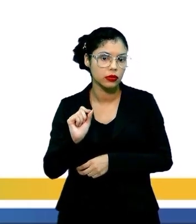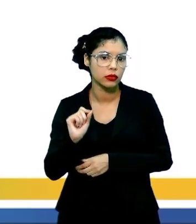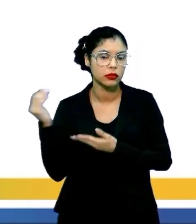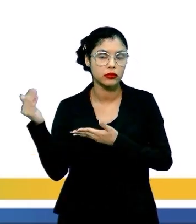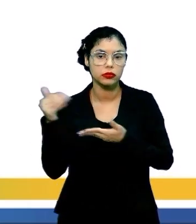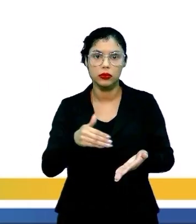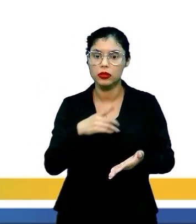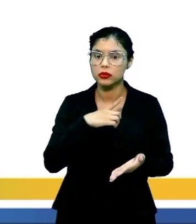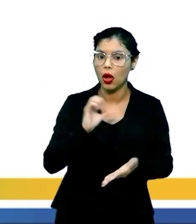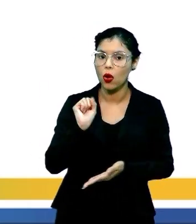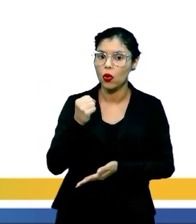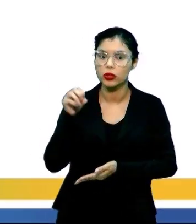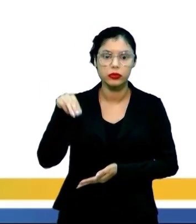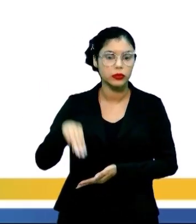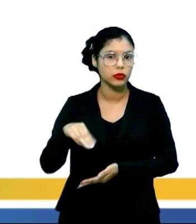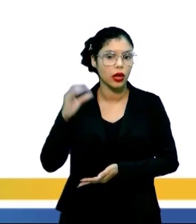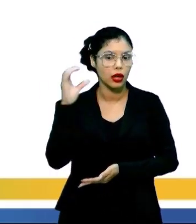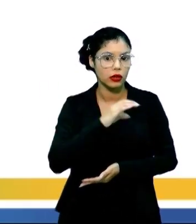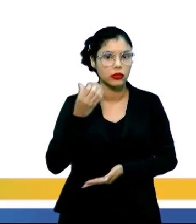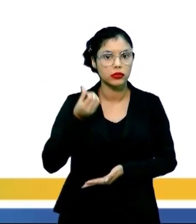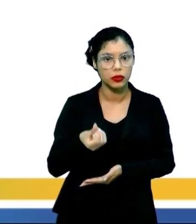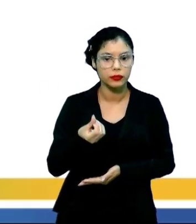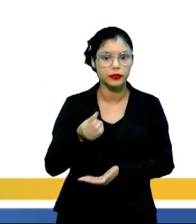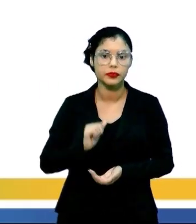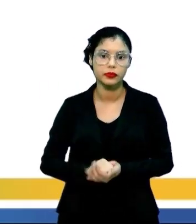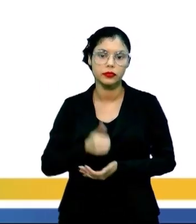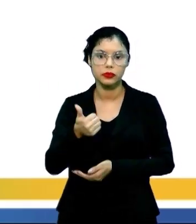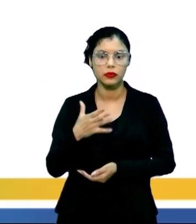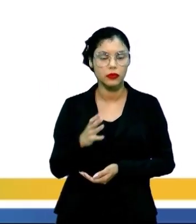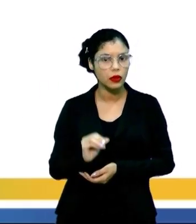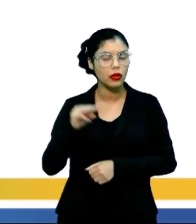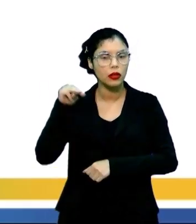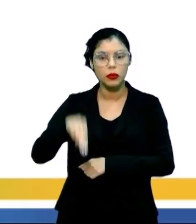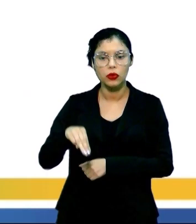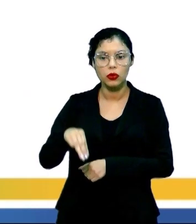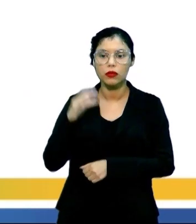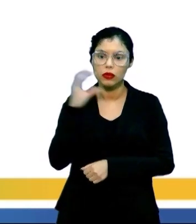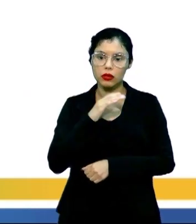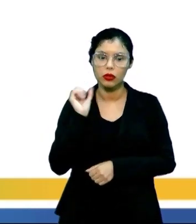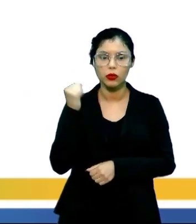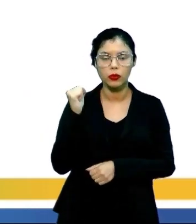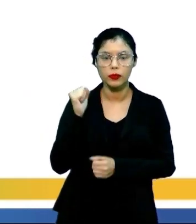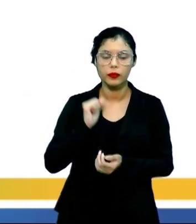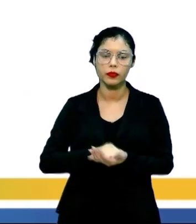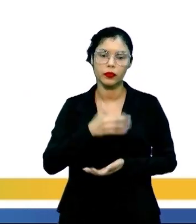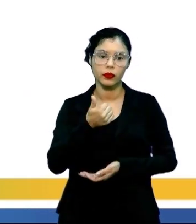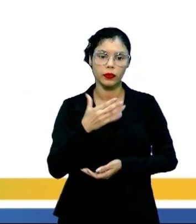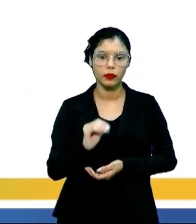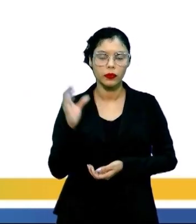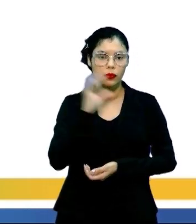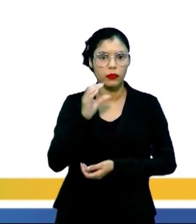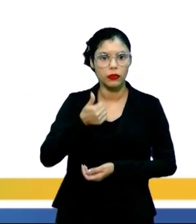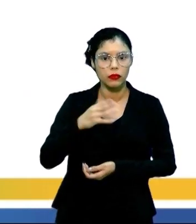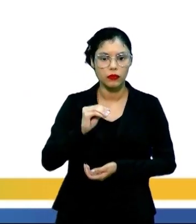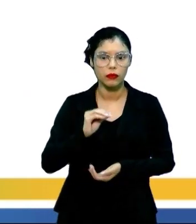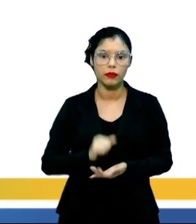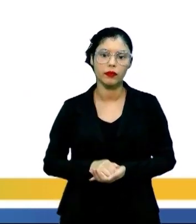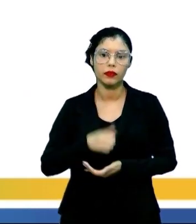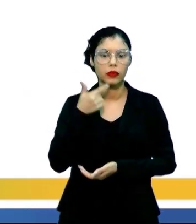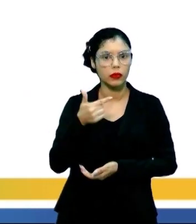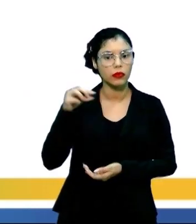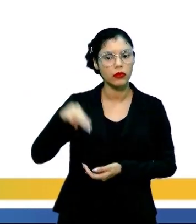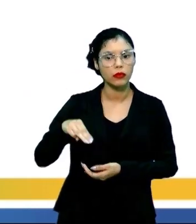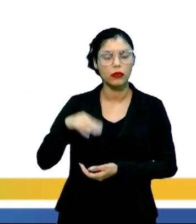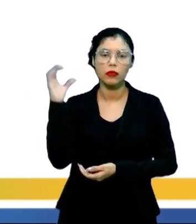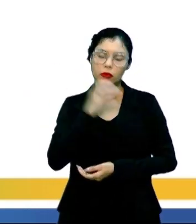chegou a obter 8 minutos na velocidade 6, 10 minutos na velocidade 8, 10 minutos na velocidade 10 e